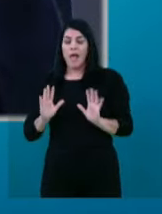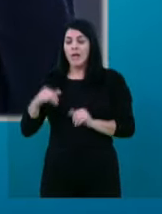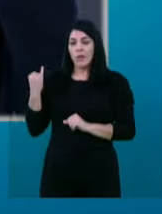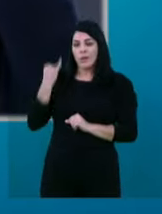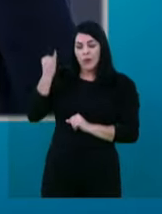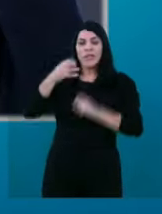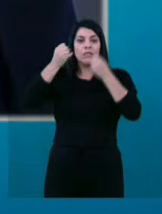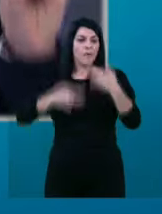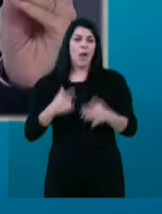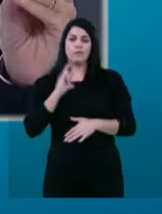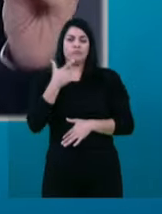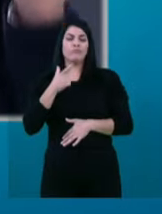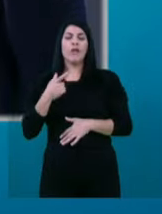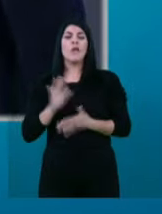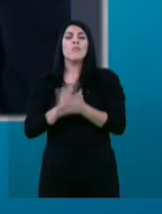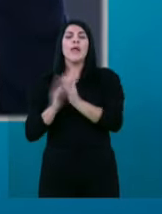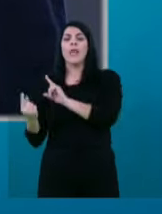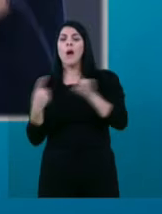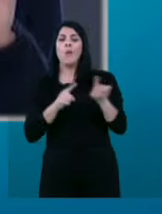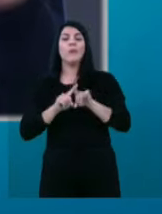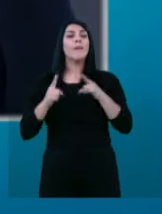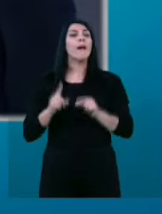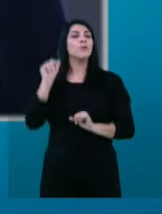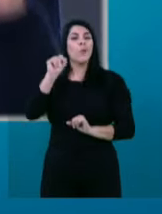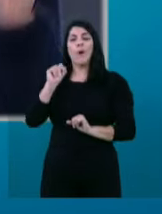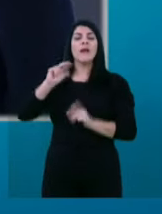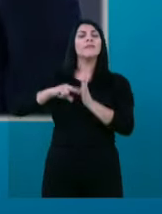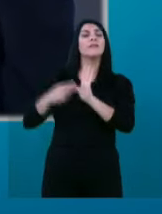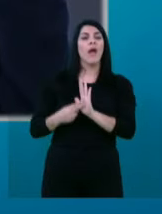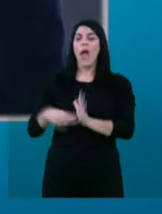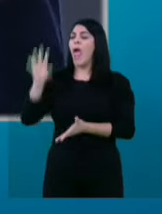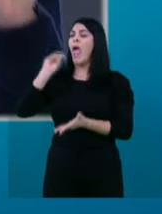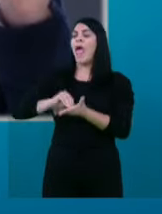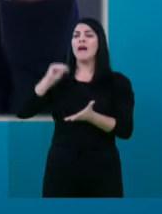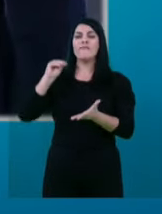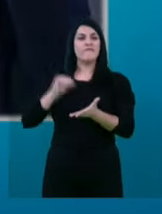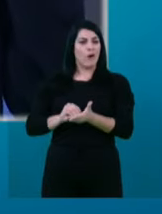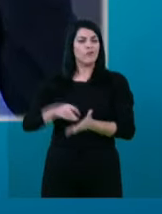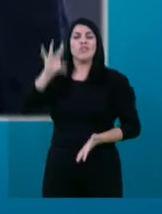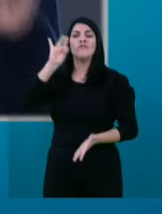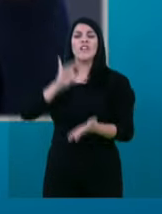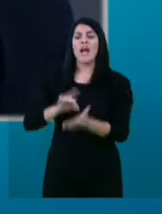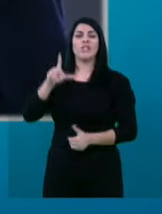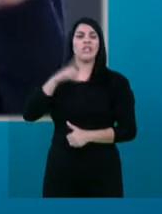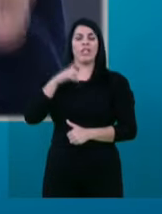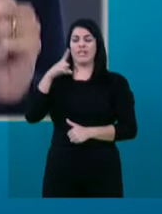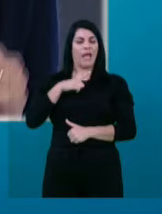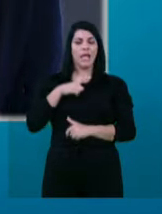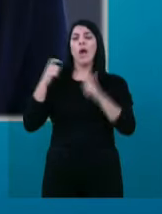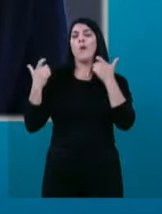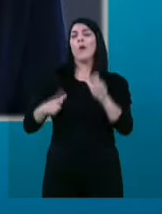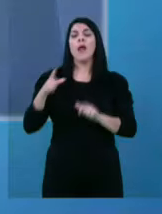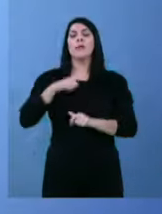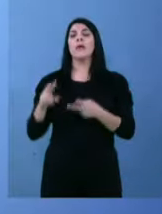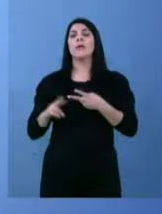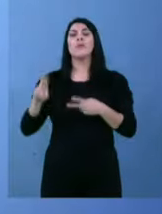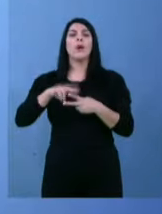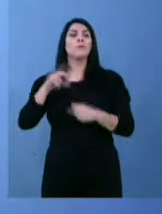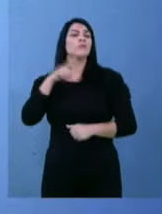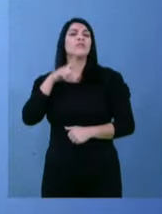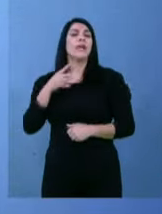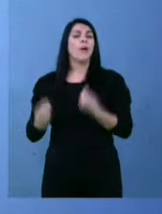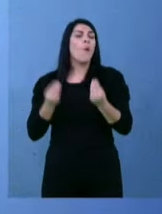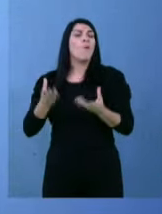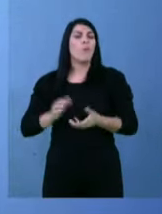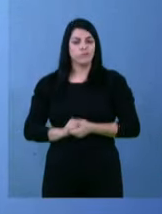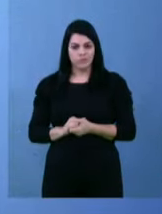Muito importante dizer, eu não tenho nada contra isso. A questão é a falta de transparência e de onde vêm esses recursos.